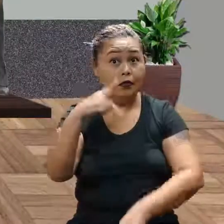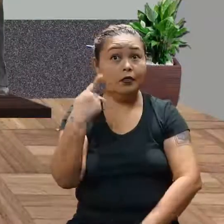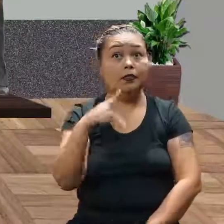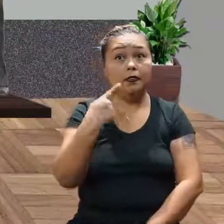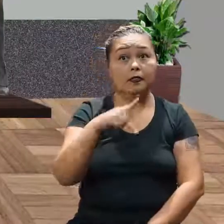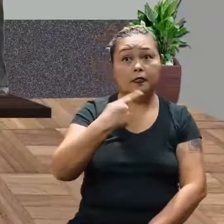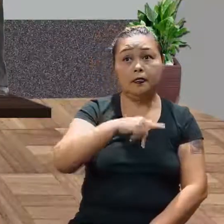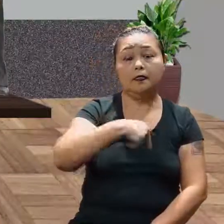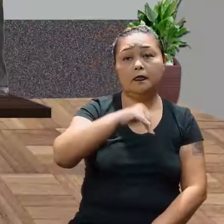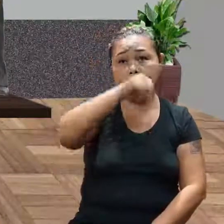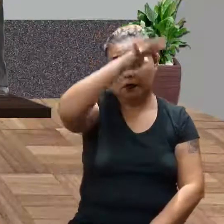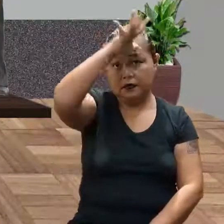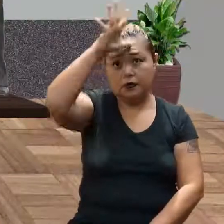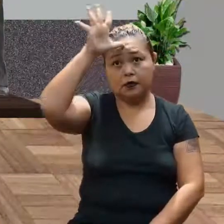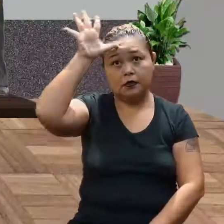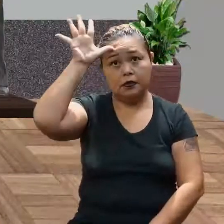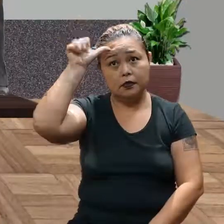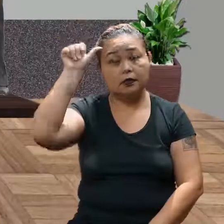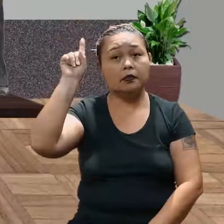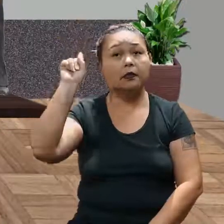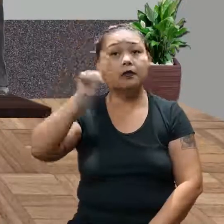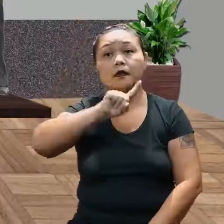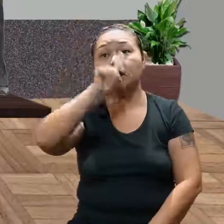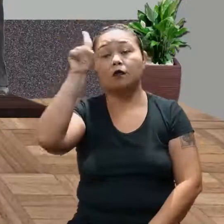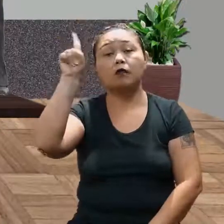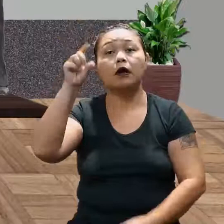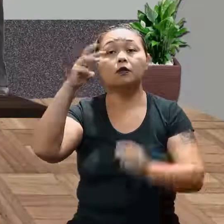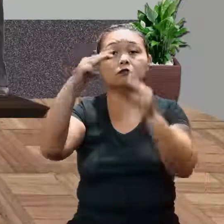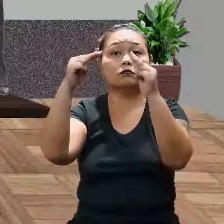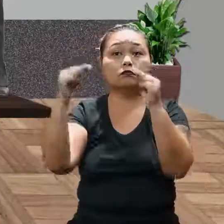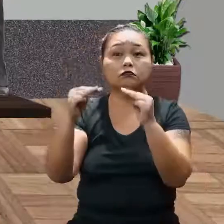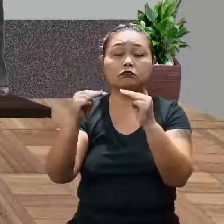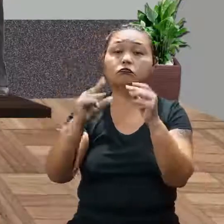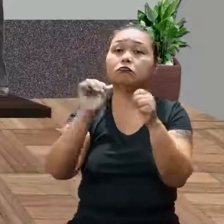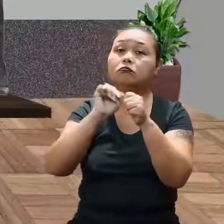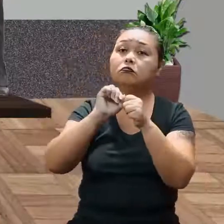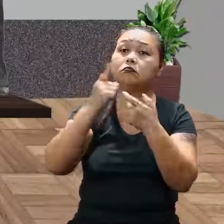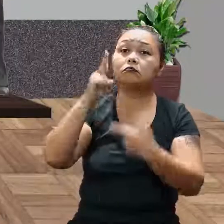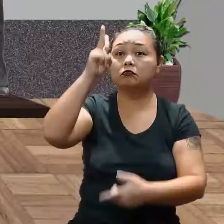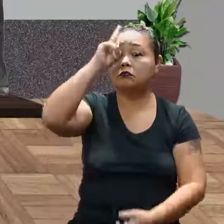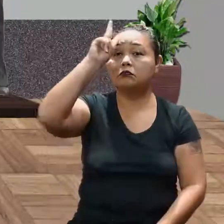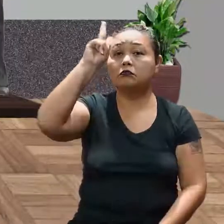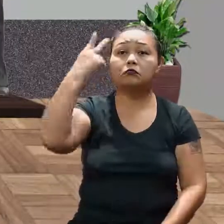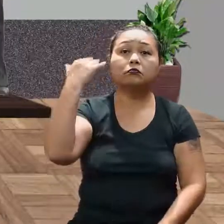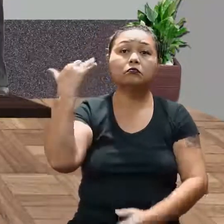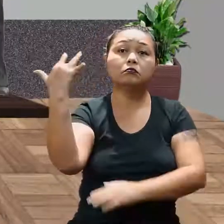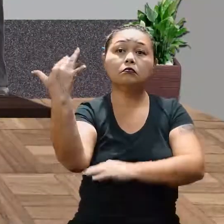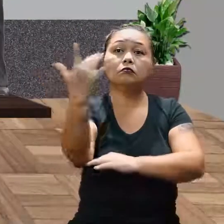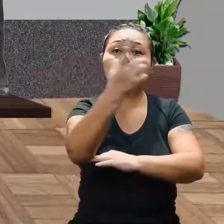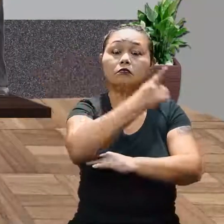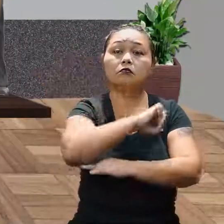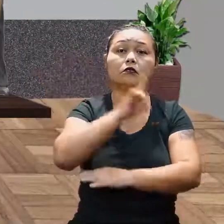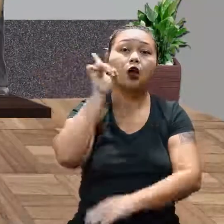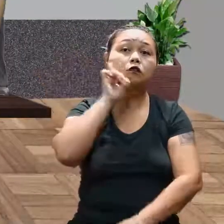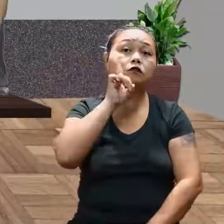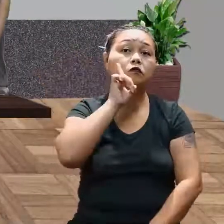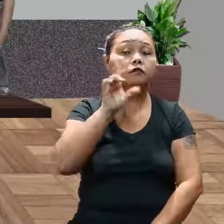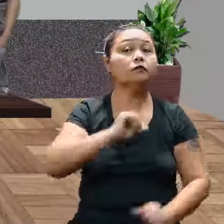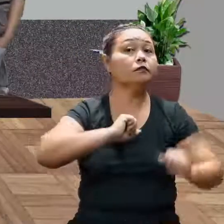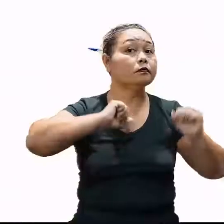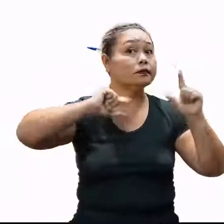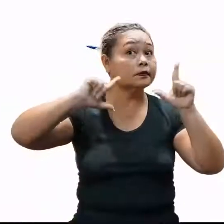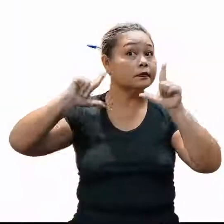daqui da Amazônia para o Museu de História Natural dos Estados Unidos. Na tela para vocês